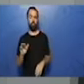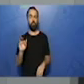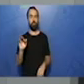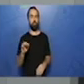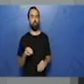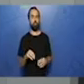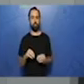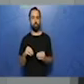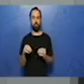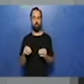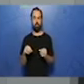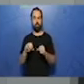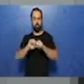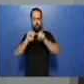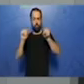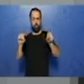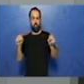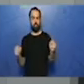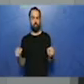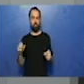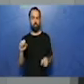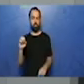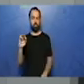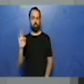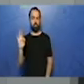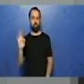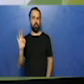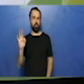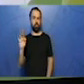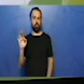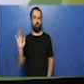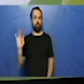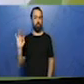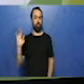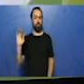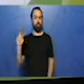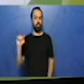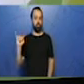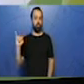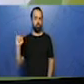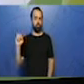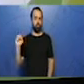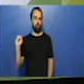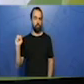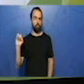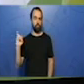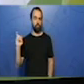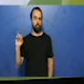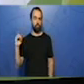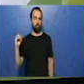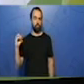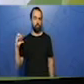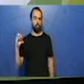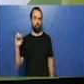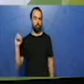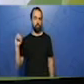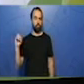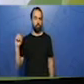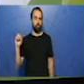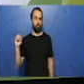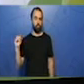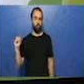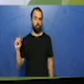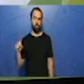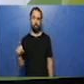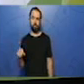físicos. E na separação das misturas heterogêneas, nós vamos lidar com situações, desse tipo.